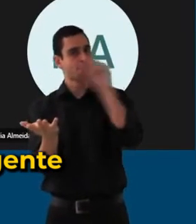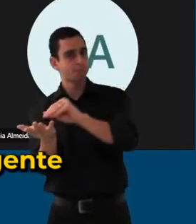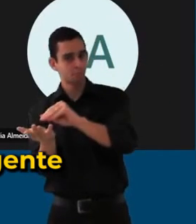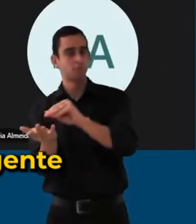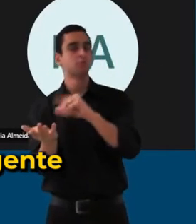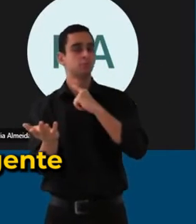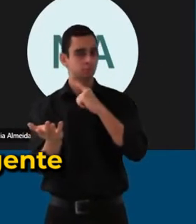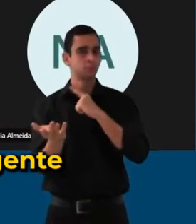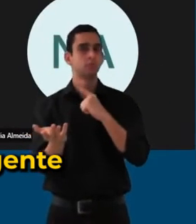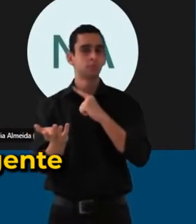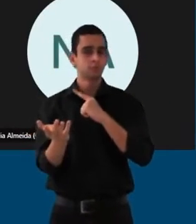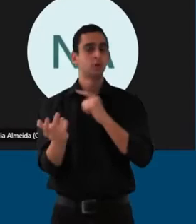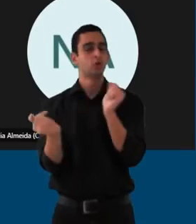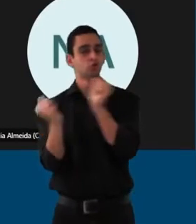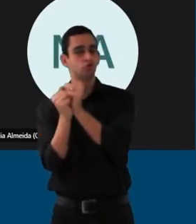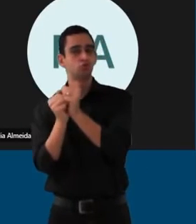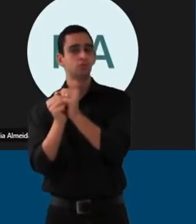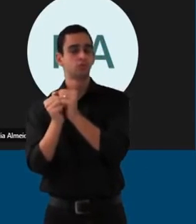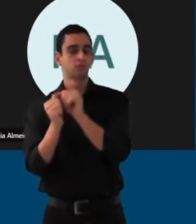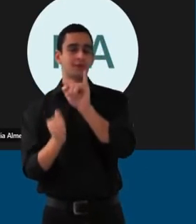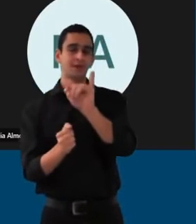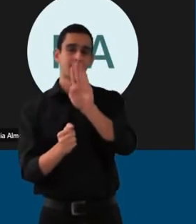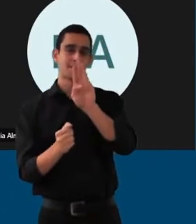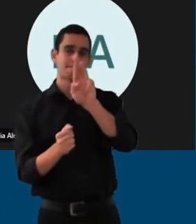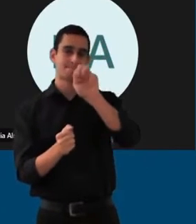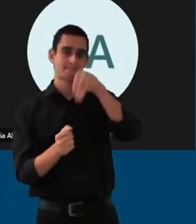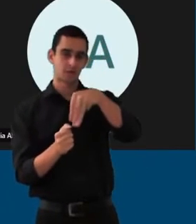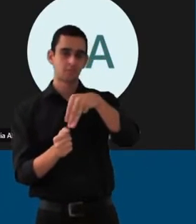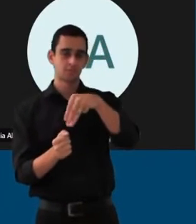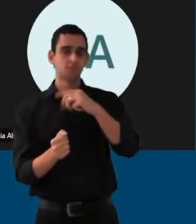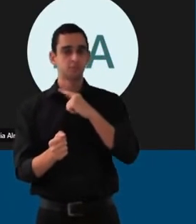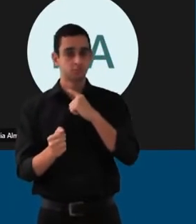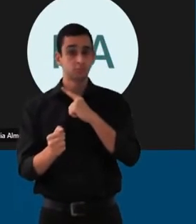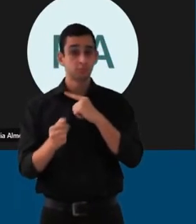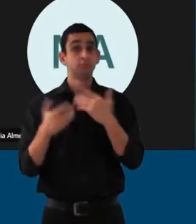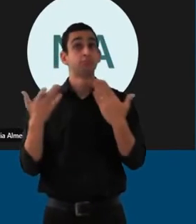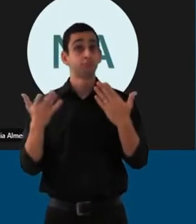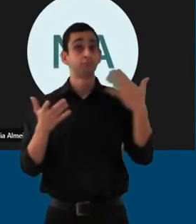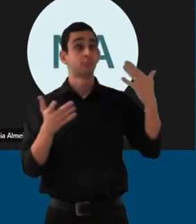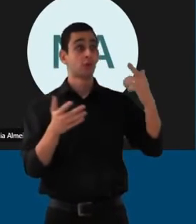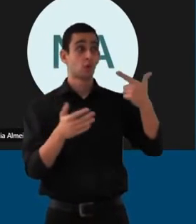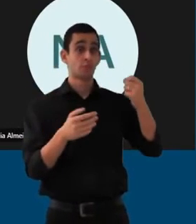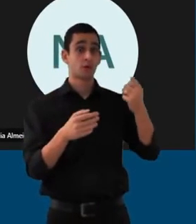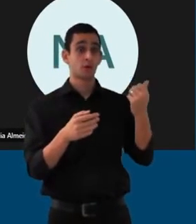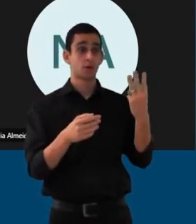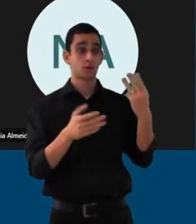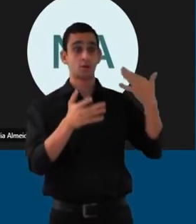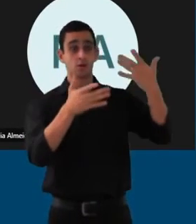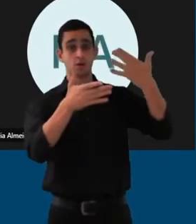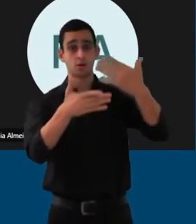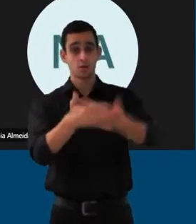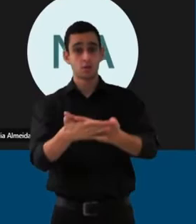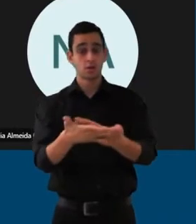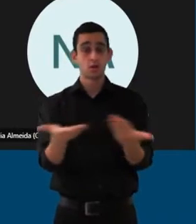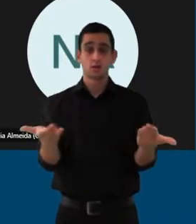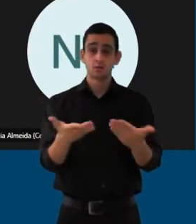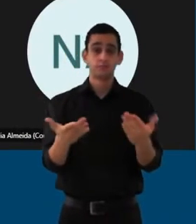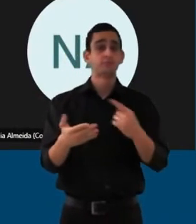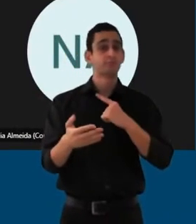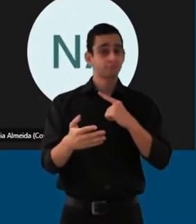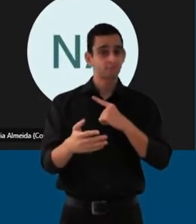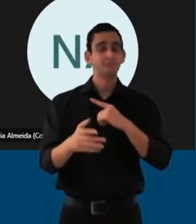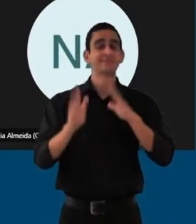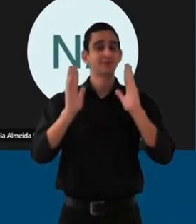E, infelizmente, a gente tem, a partir de então, né, eu vou tentar me resumir, uma guerra